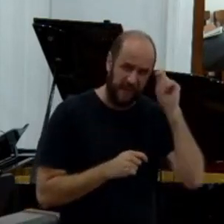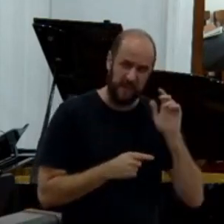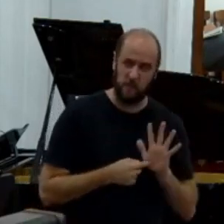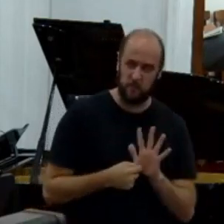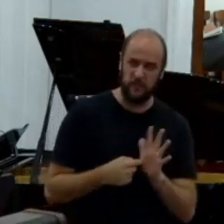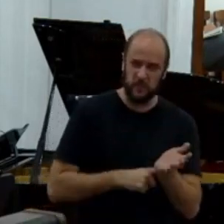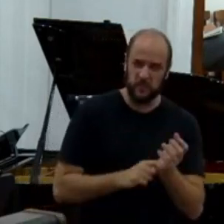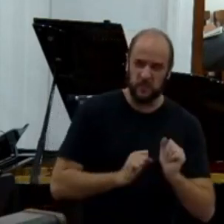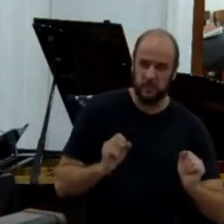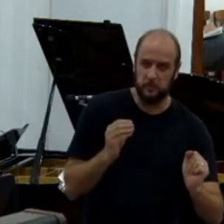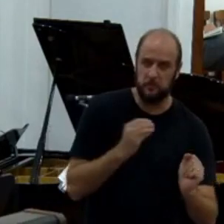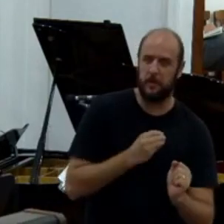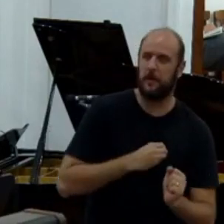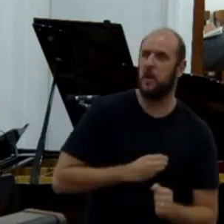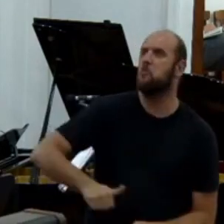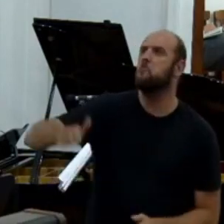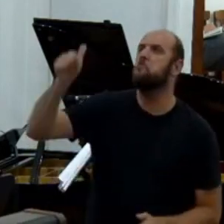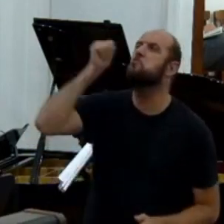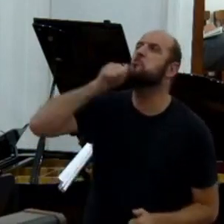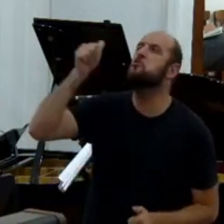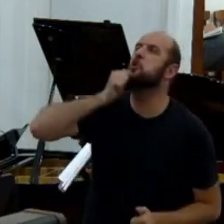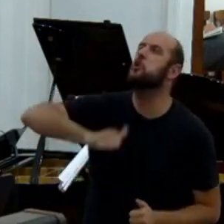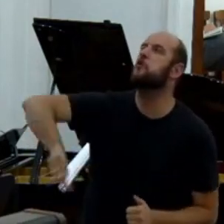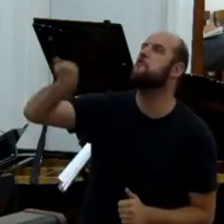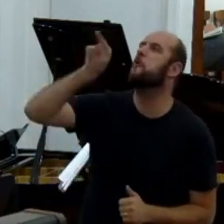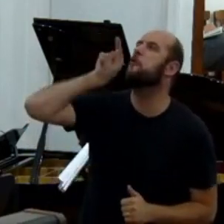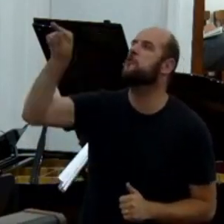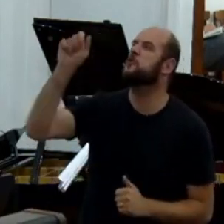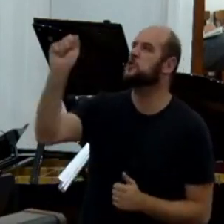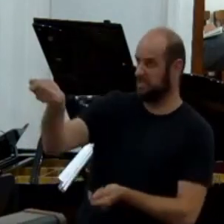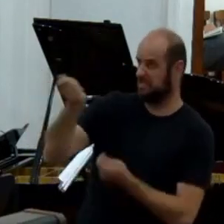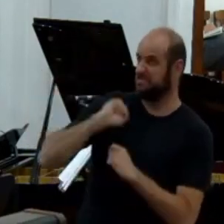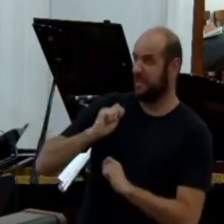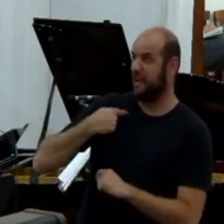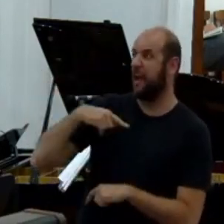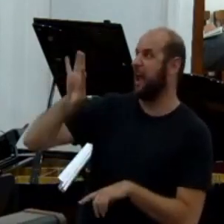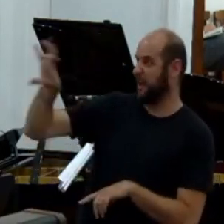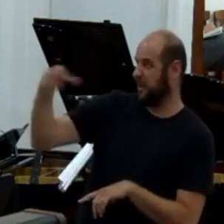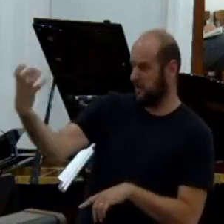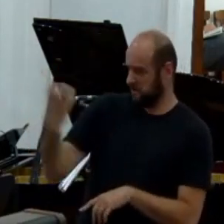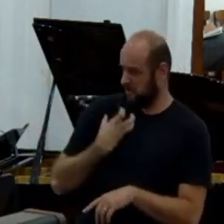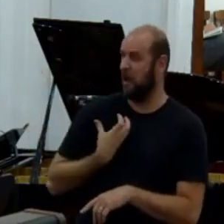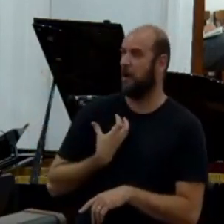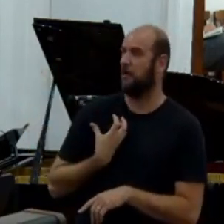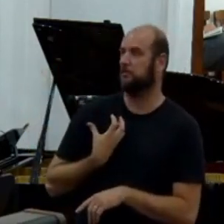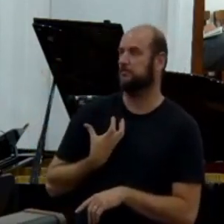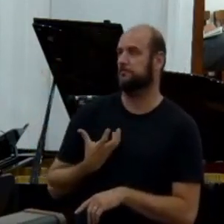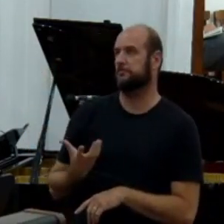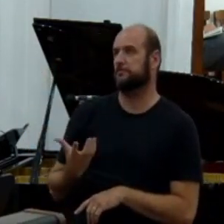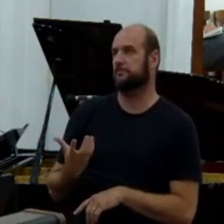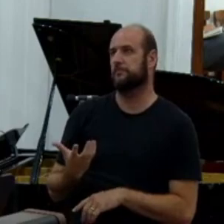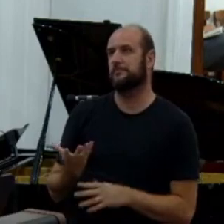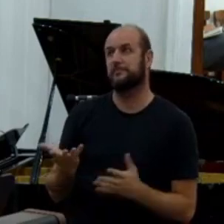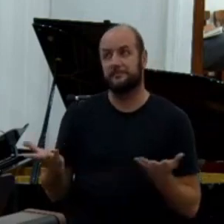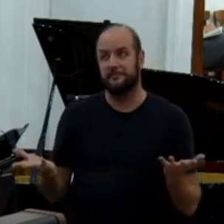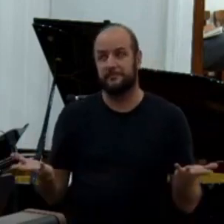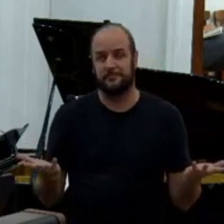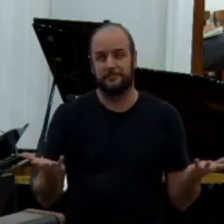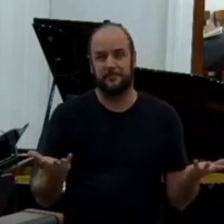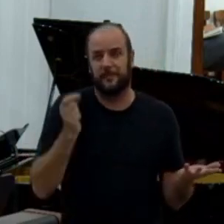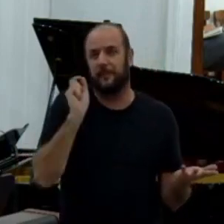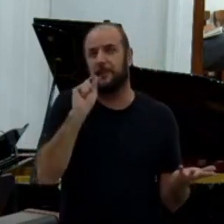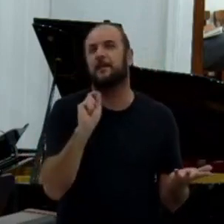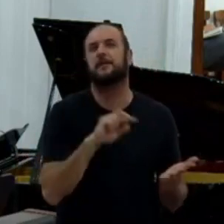Ele diz: a mulher que o Senhor me deu, esta tomou do fruto e me deu. Em outras